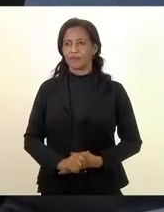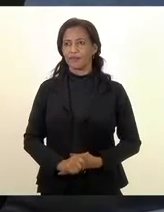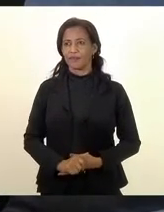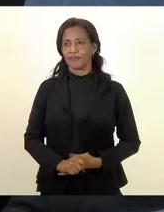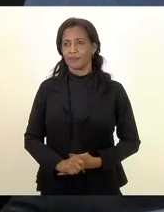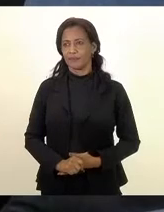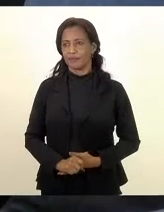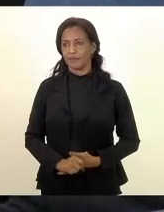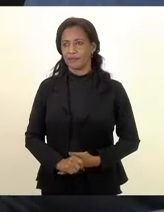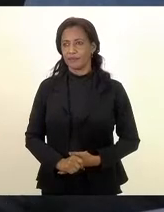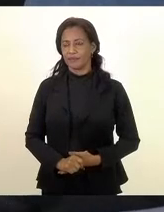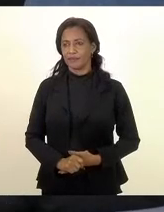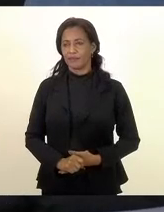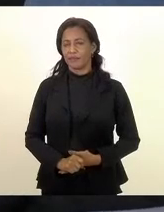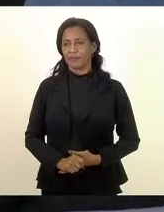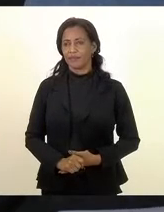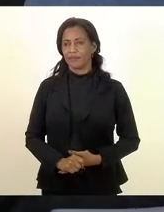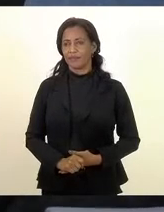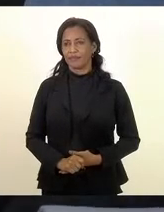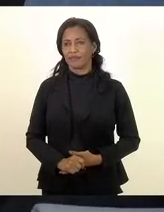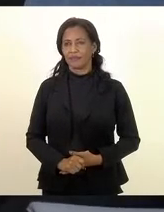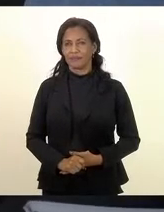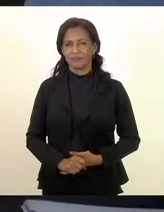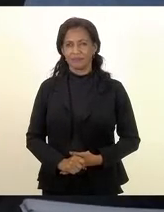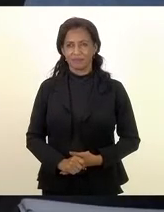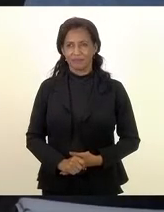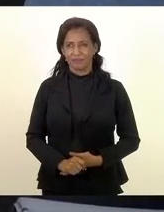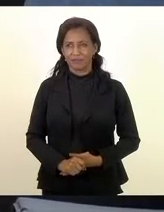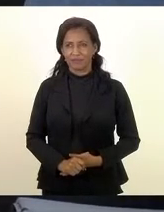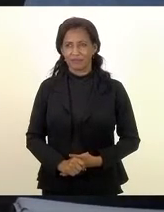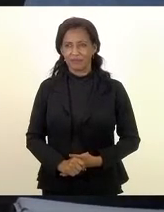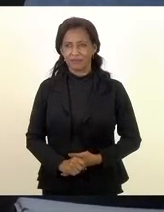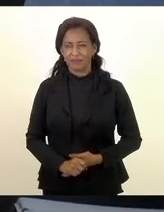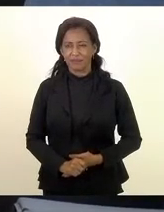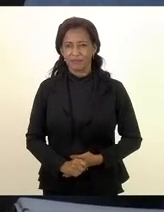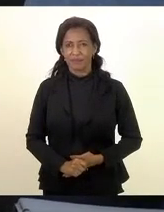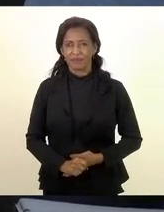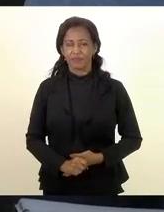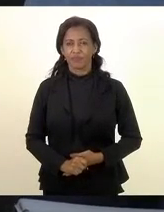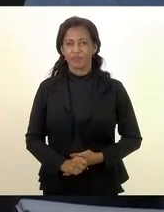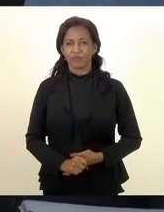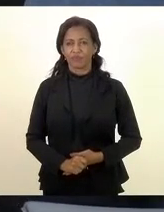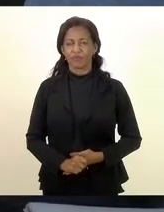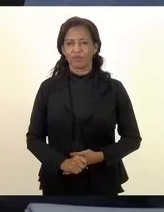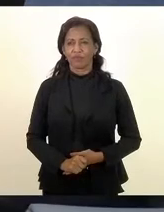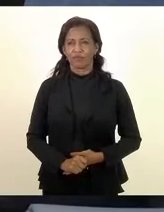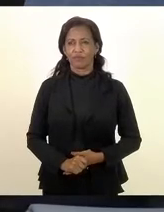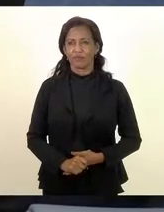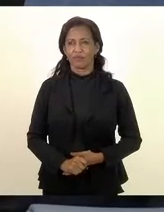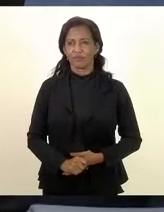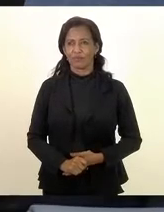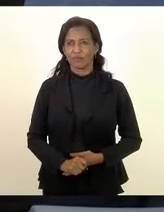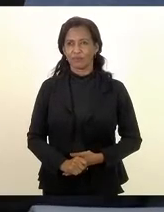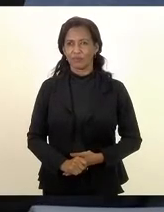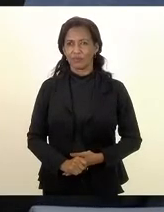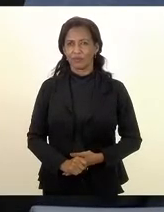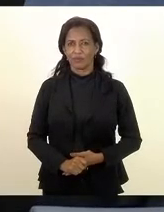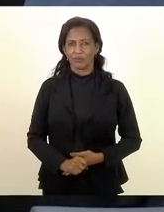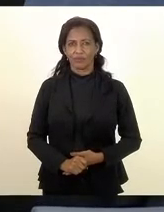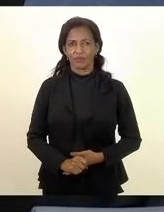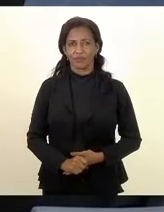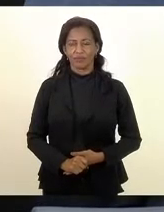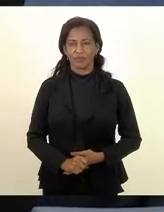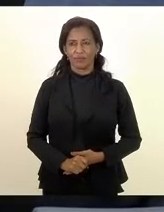o que está acontecendo quando eu faço